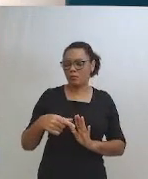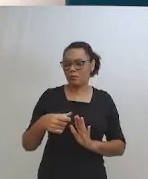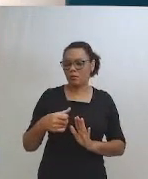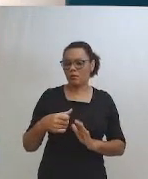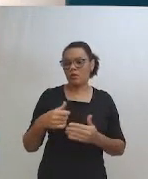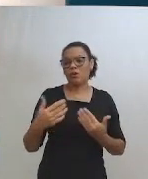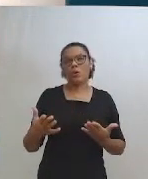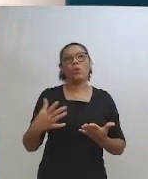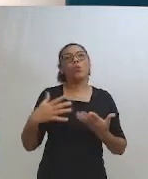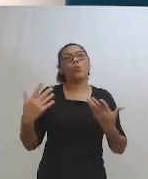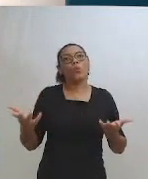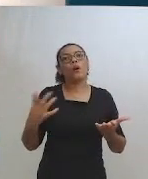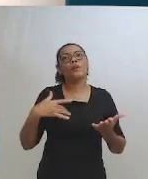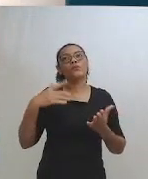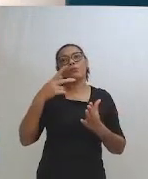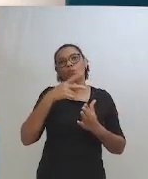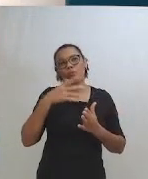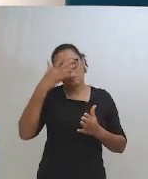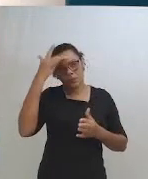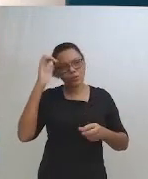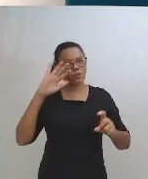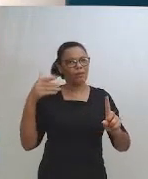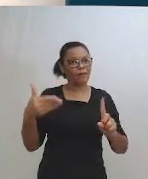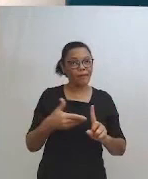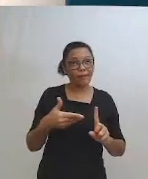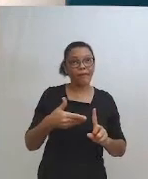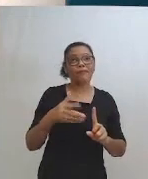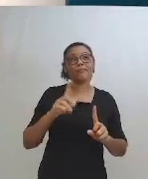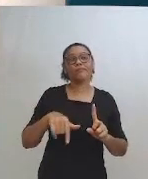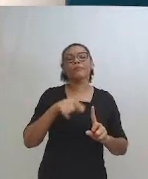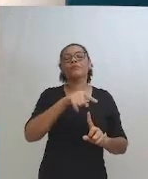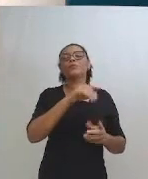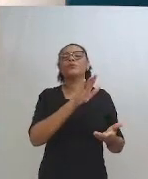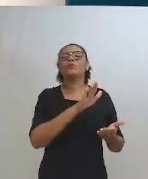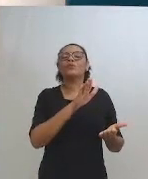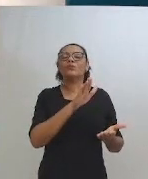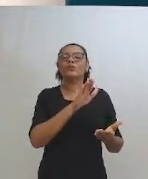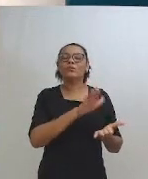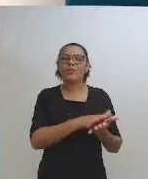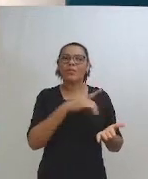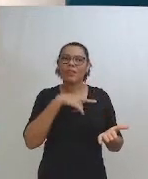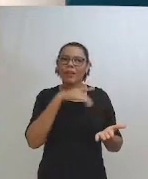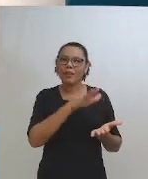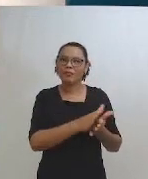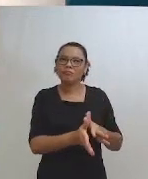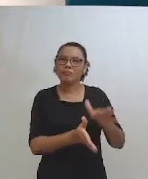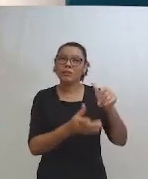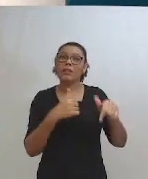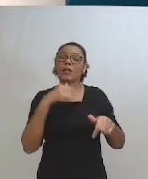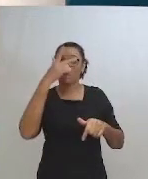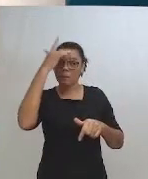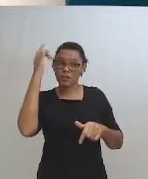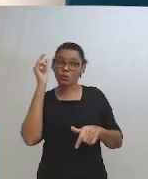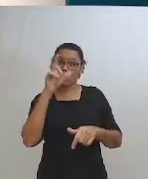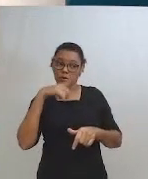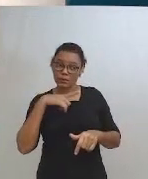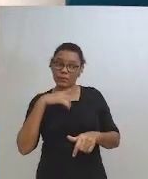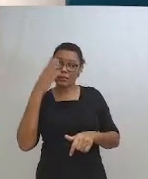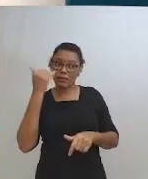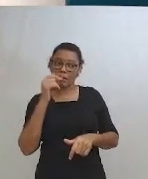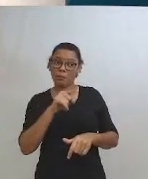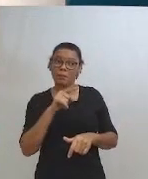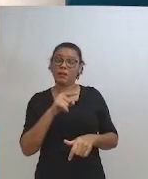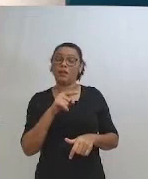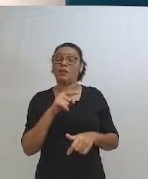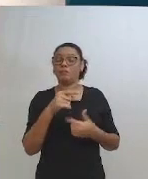tal compreensão vem sendo relativizada nos casos em que há nos autos evidências de que o acusado tinha ciência inequívoca da ação penal. Eu